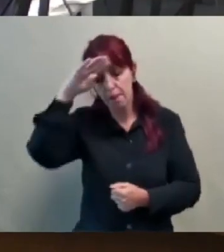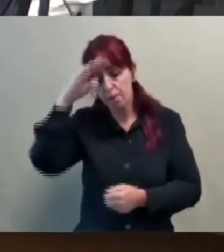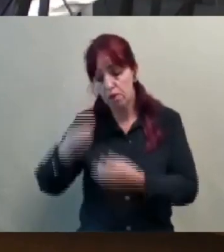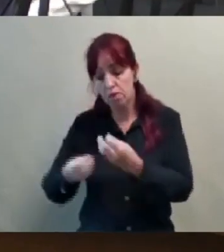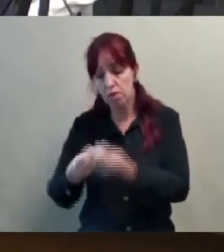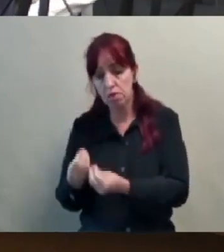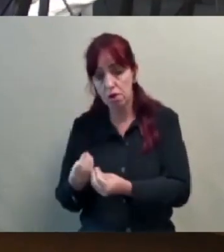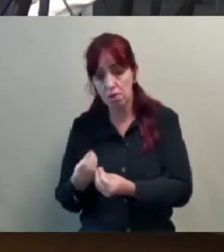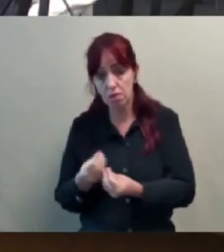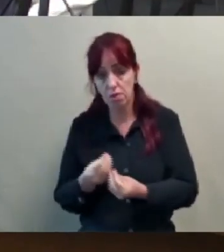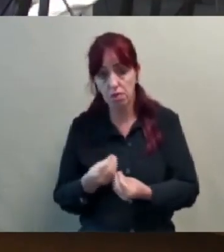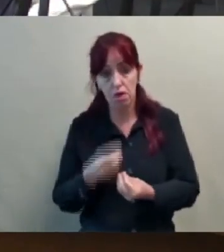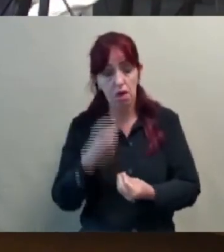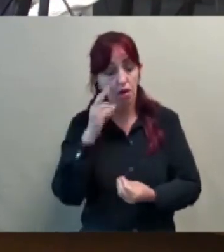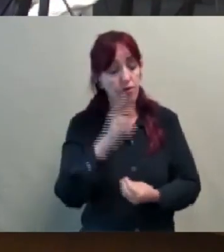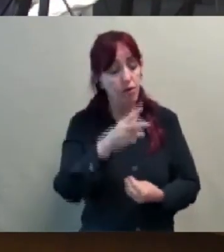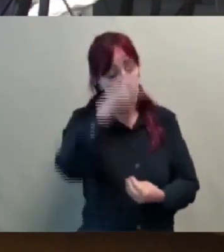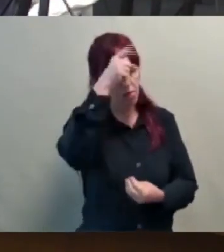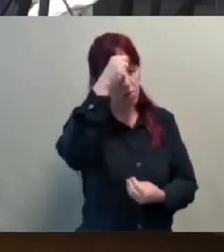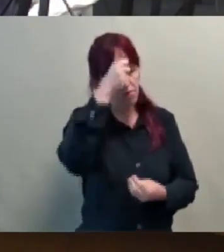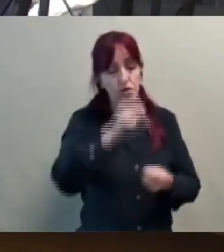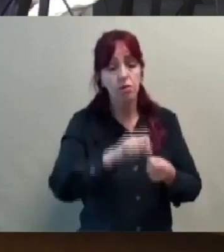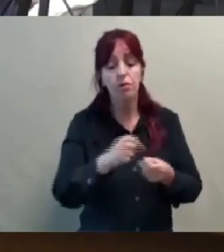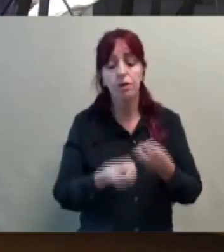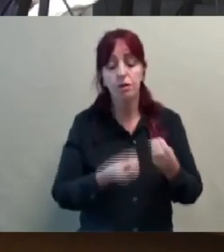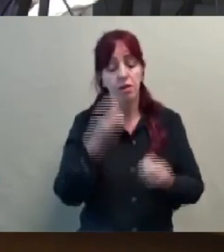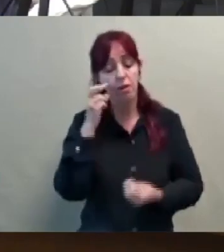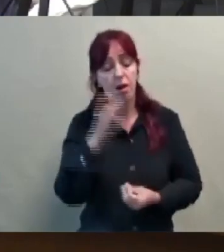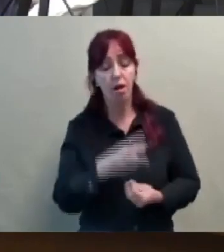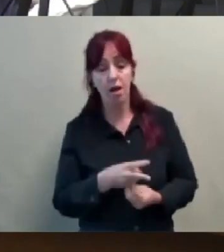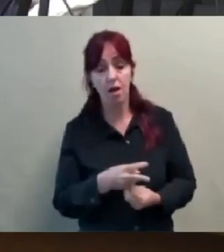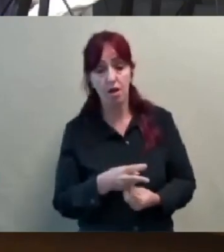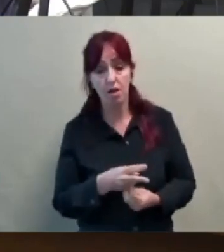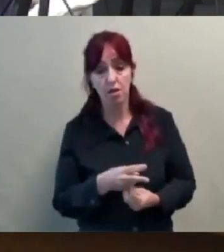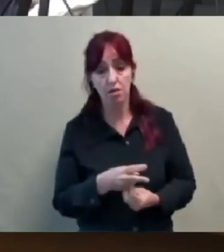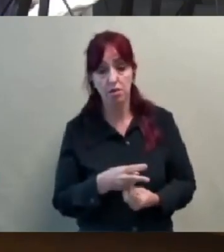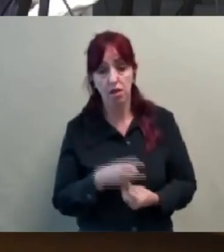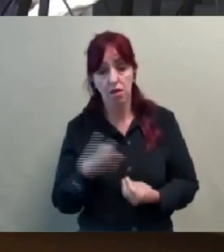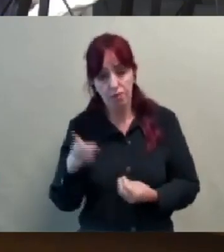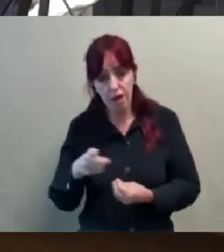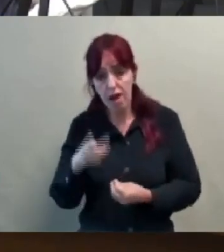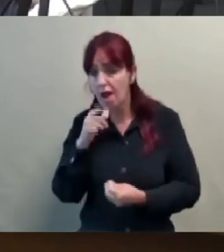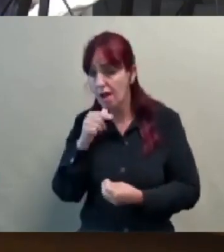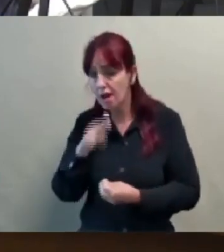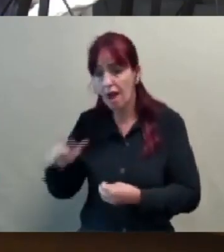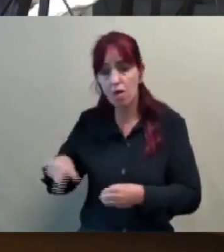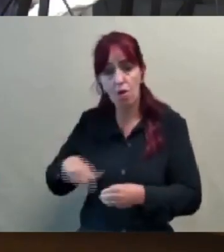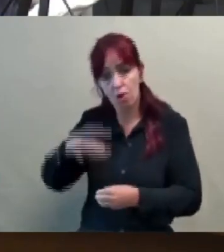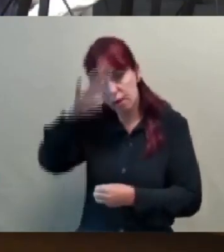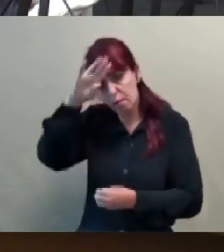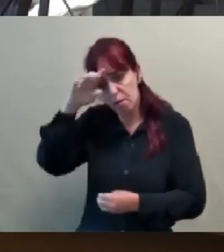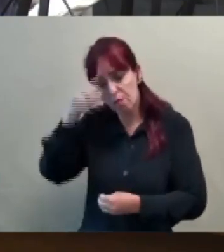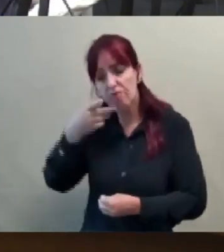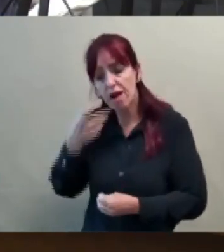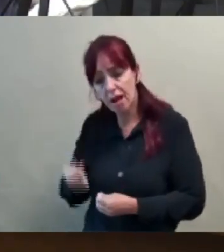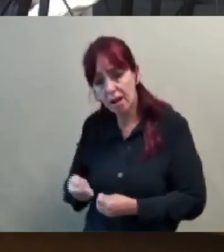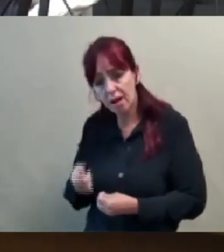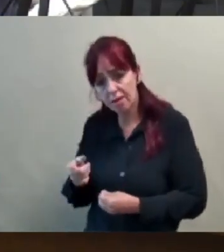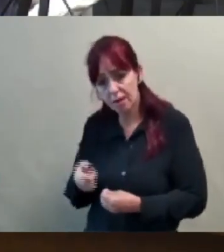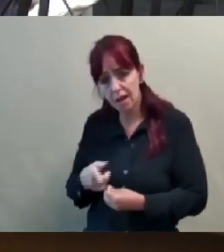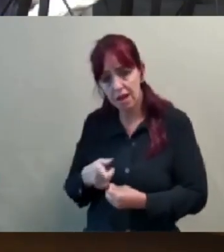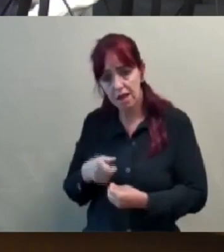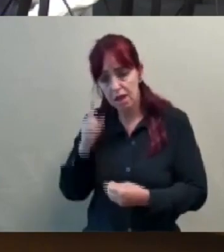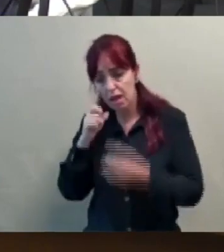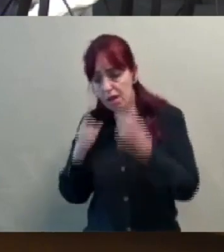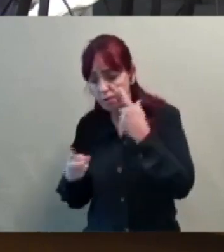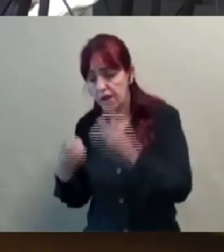entregando. Vai lá para você ver, sente o cheiro da lagoa, fica lá no ressaque do Sarandi, ali em frente à